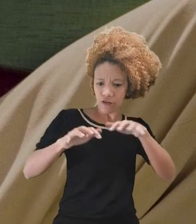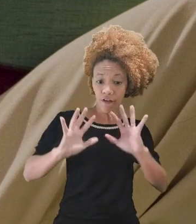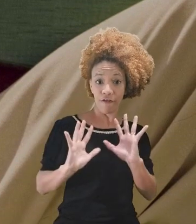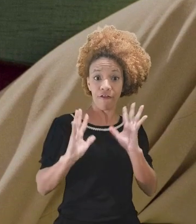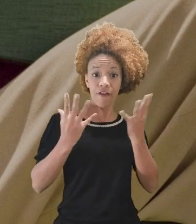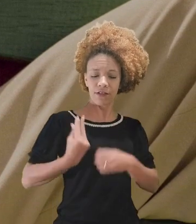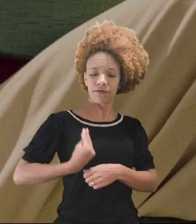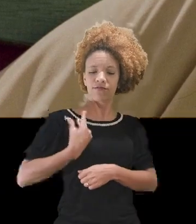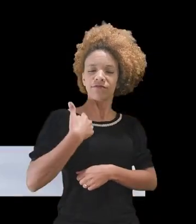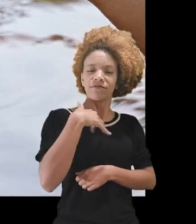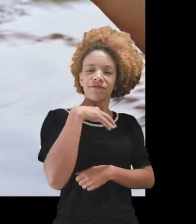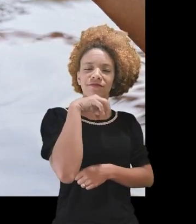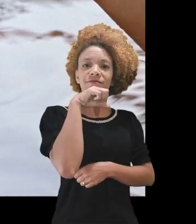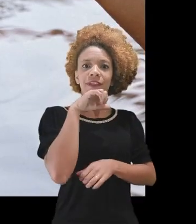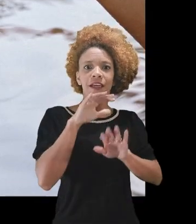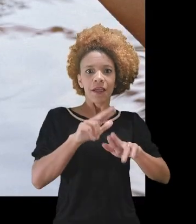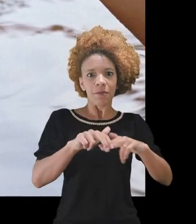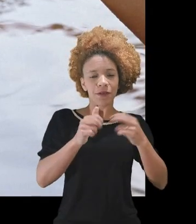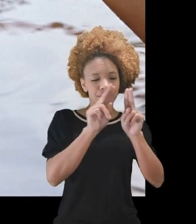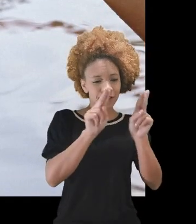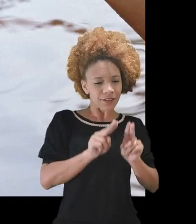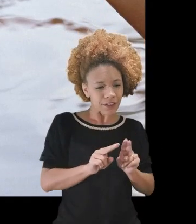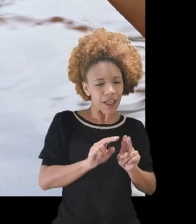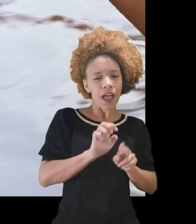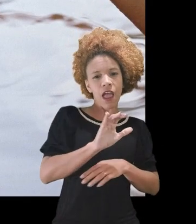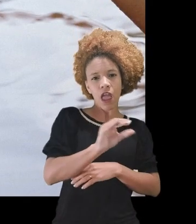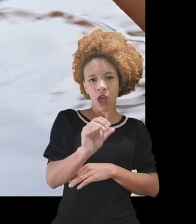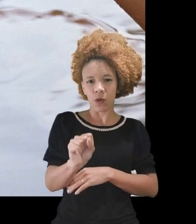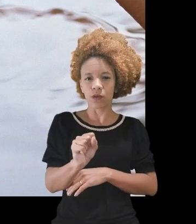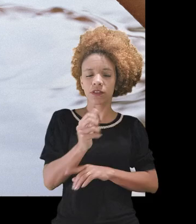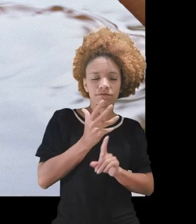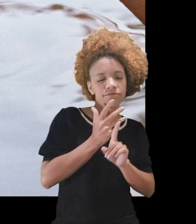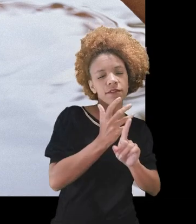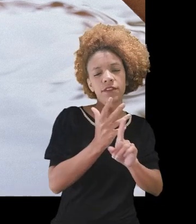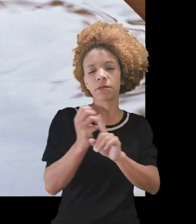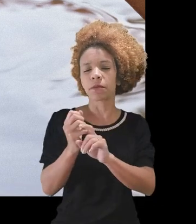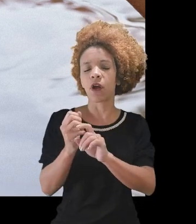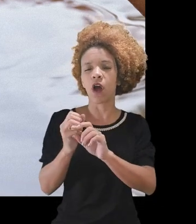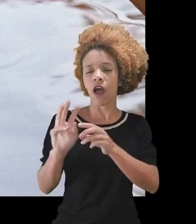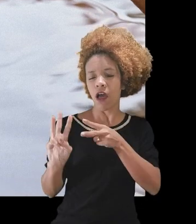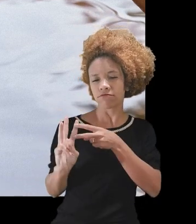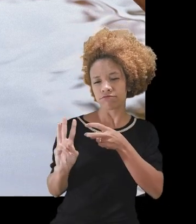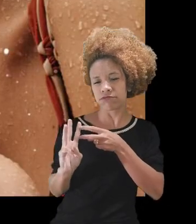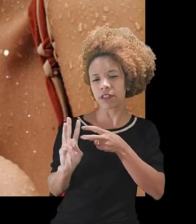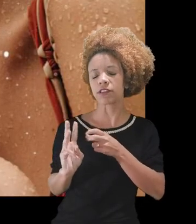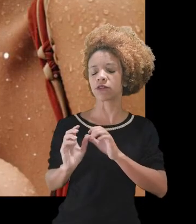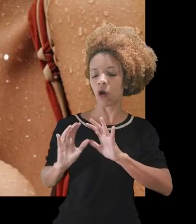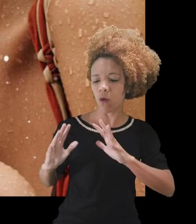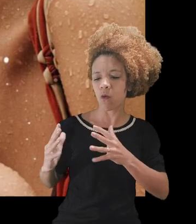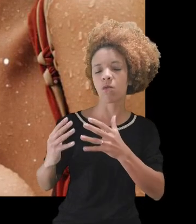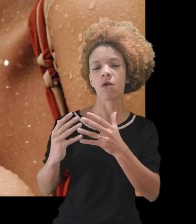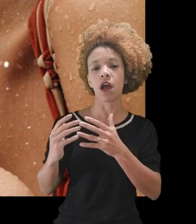vida e cheiro. Por isso, Natura Ecos se inspirou nas relações dos povos amazônicos com seus rios